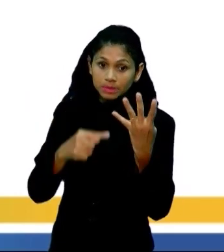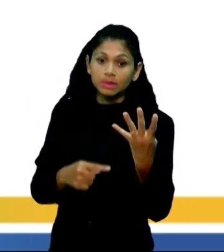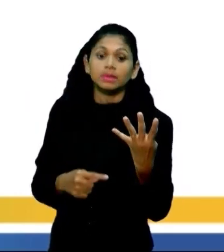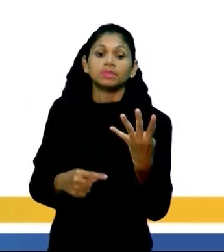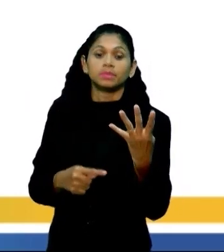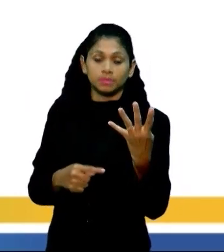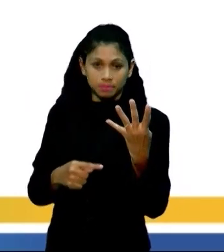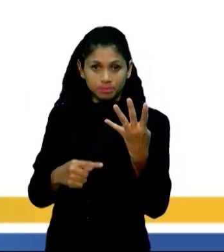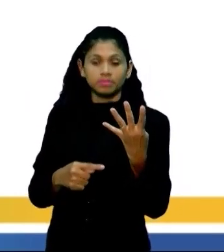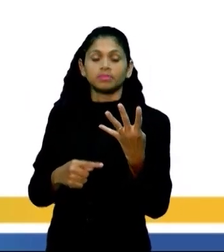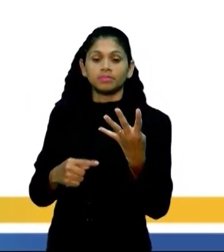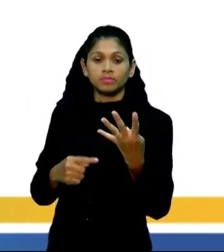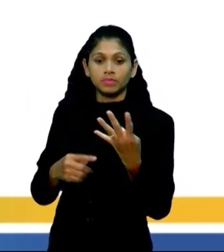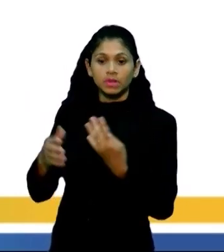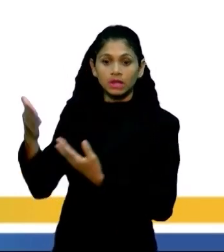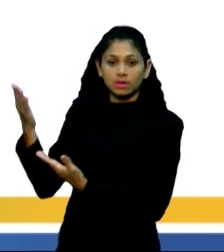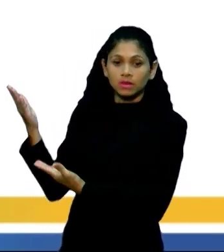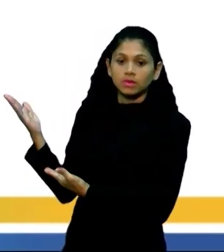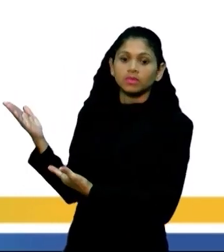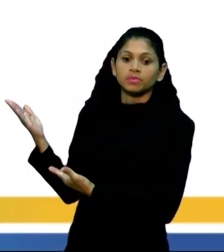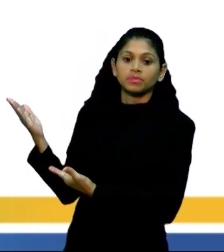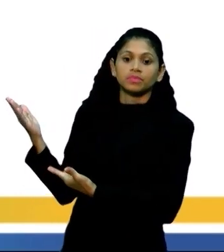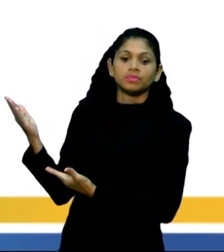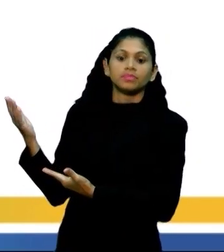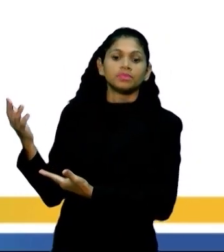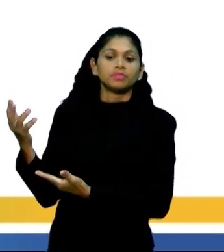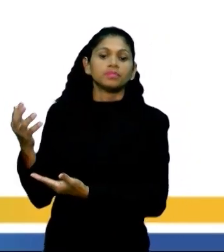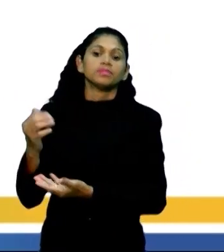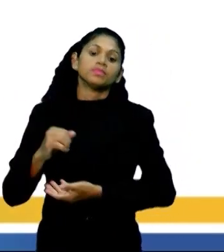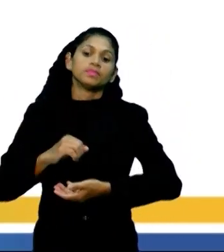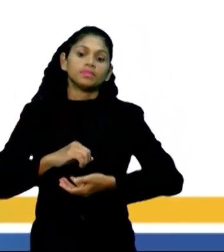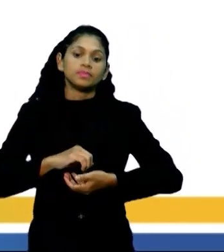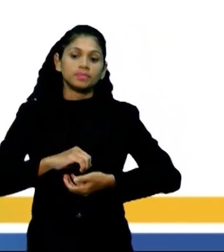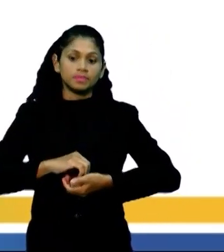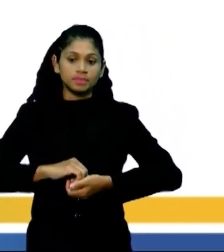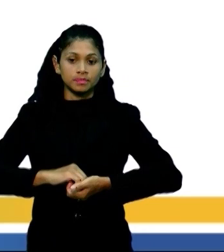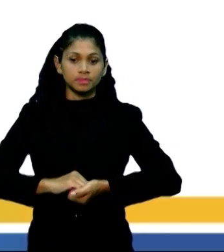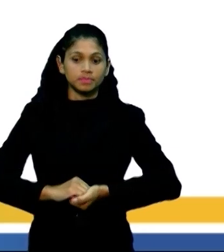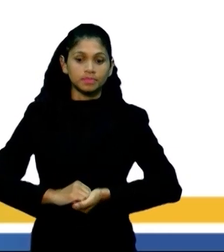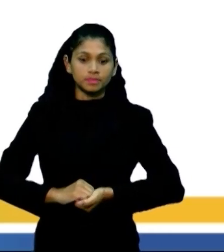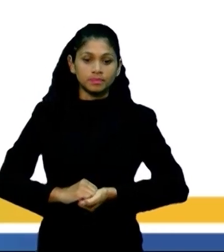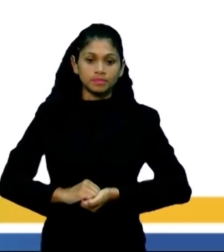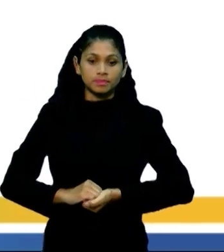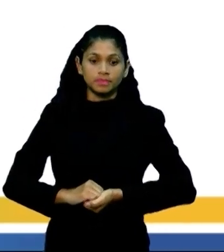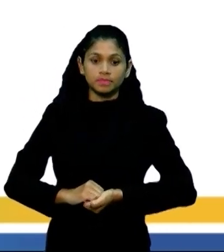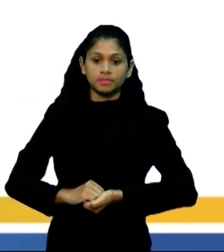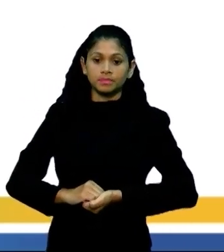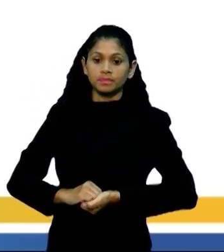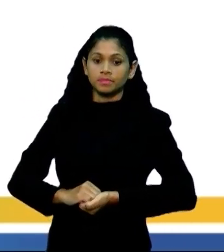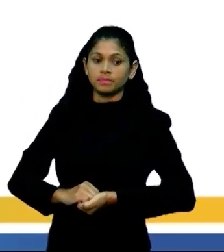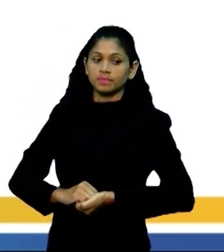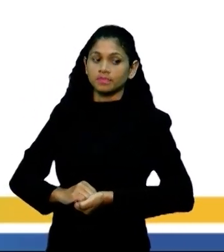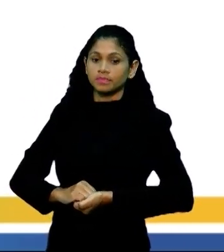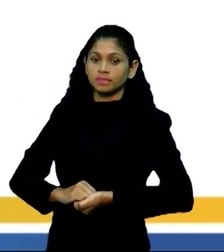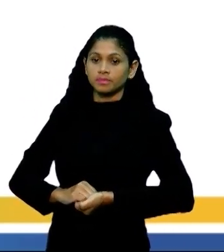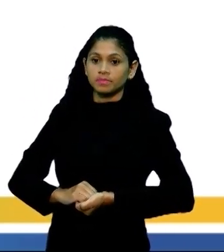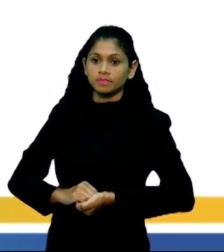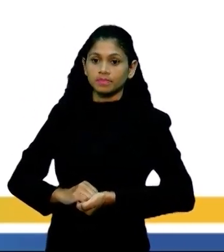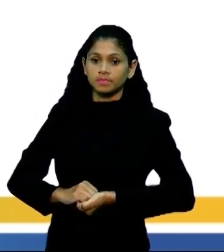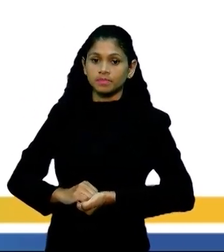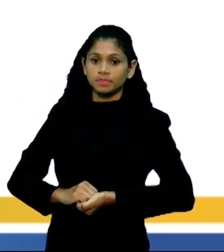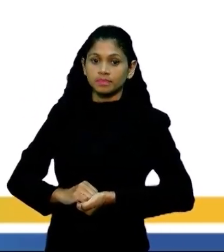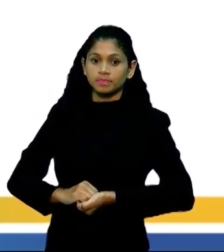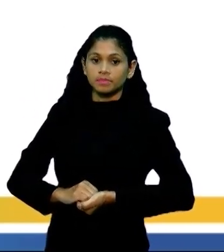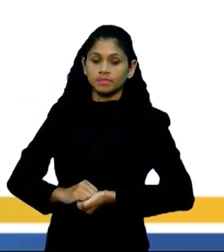uma a 13 que não necessariamente ela é da área de educação física mas faz correlação com dos temas principais que a gente vai ver numa próxima aula mas vamos